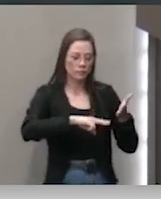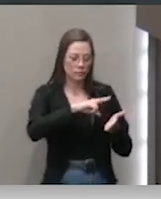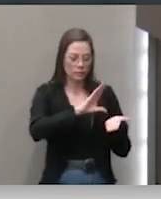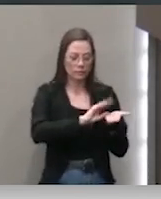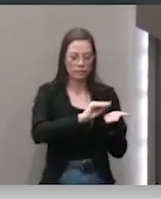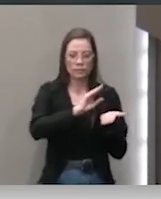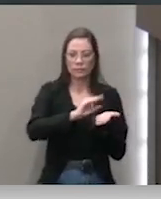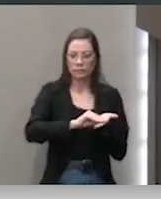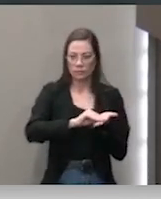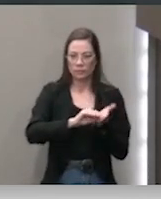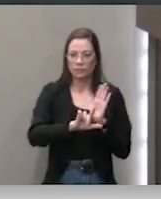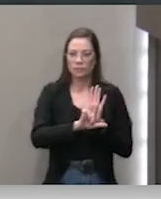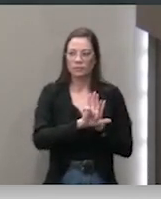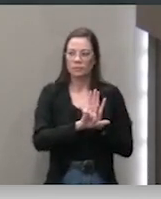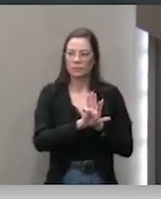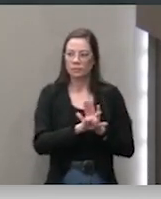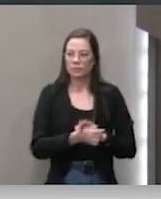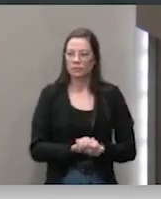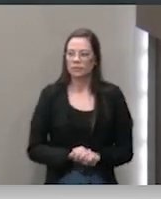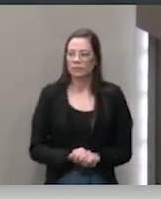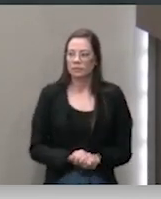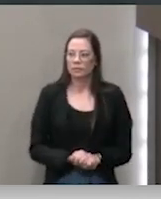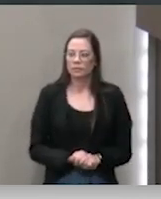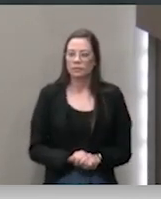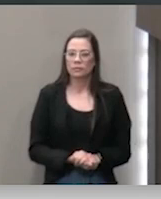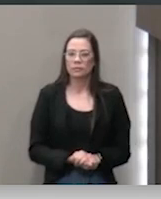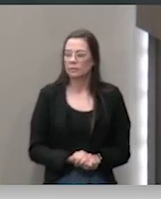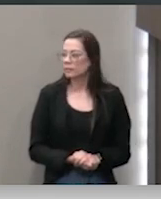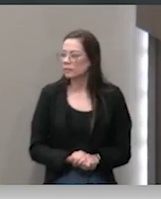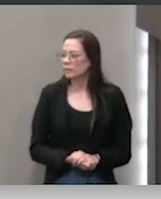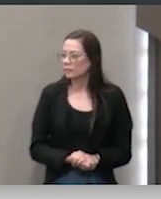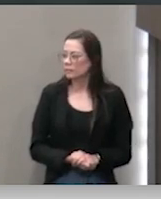agenda legislativa. Com a palavra, Adinha.